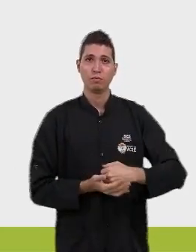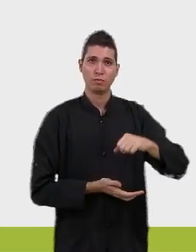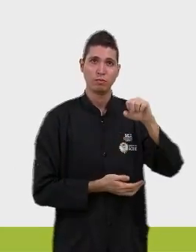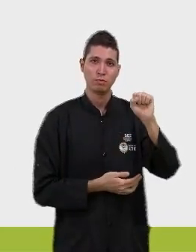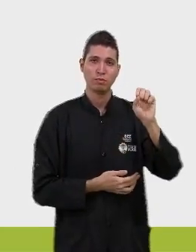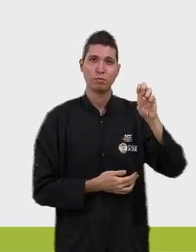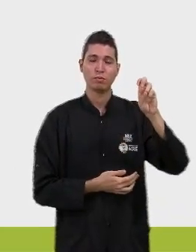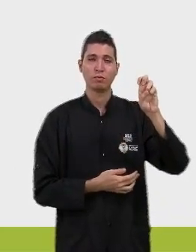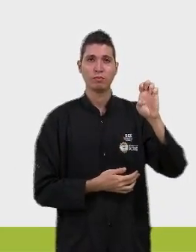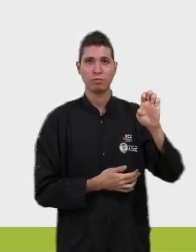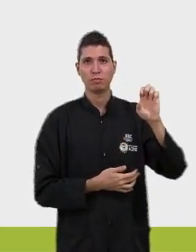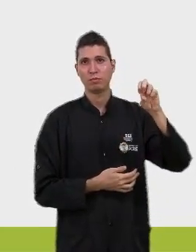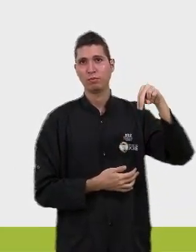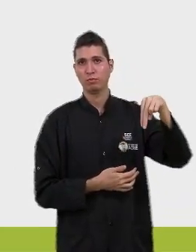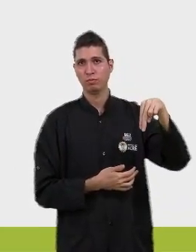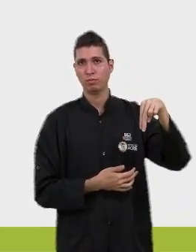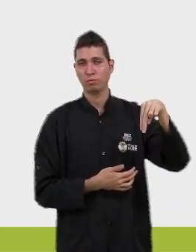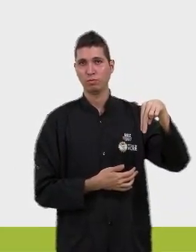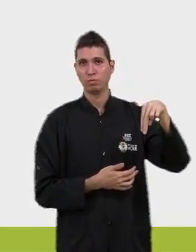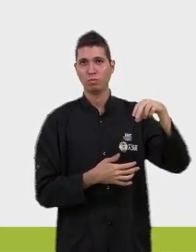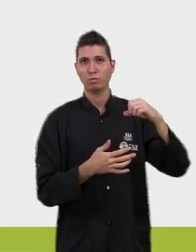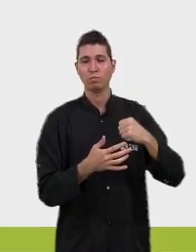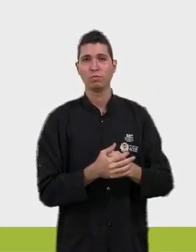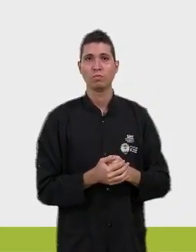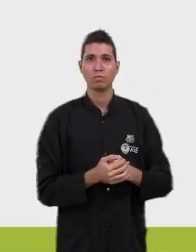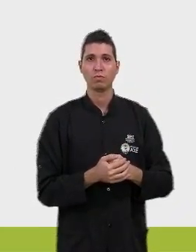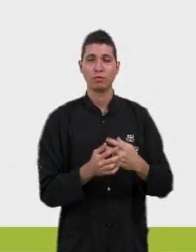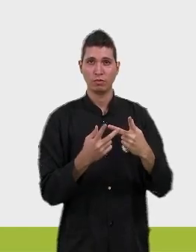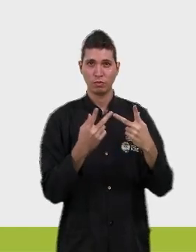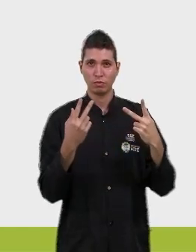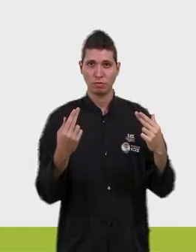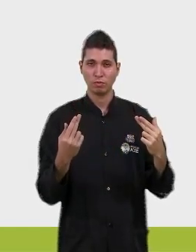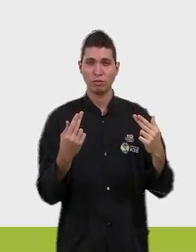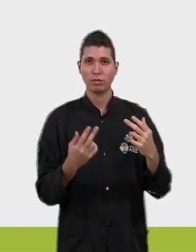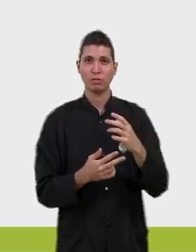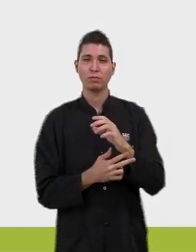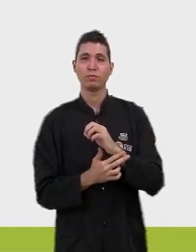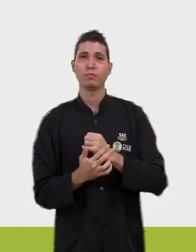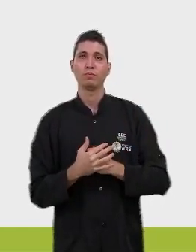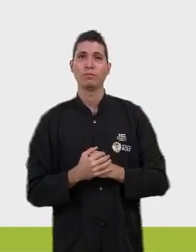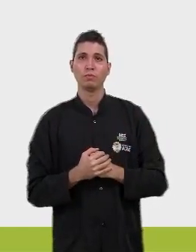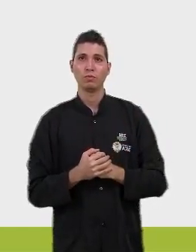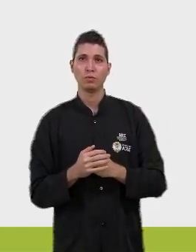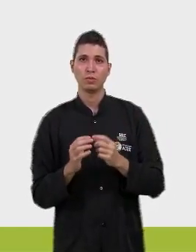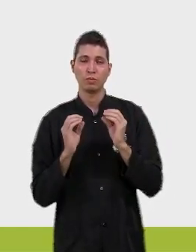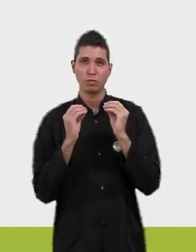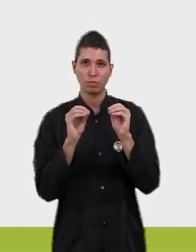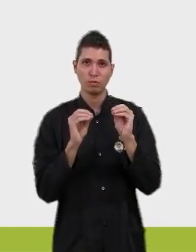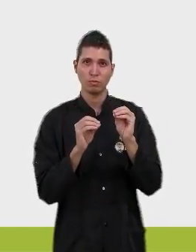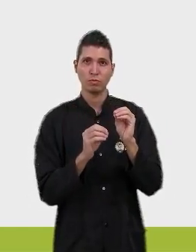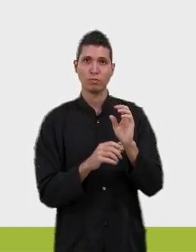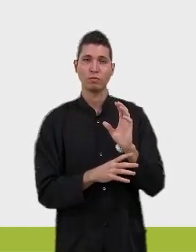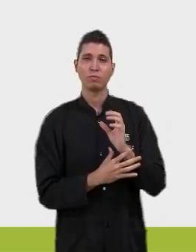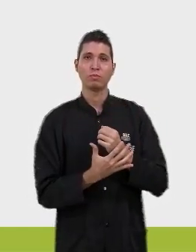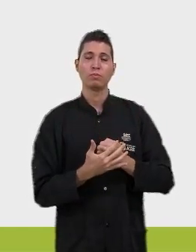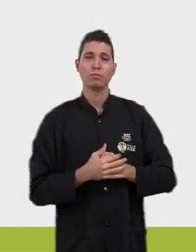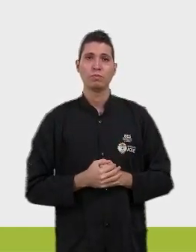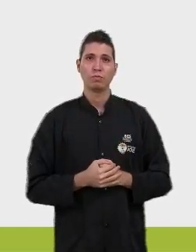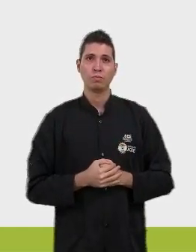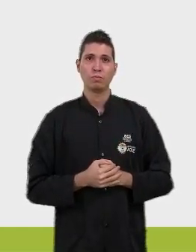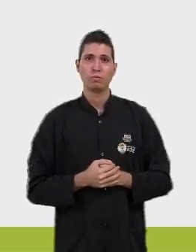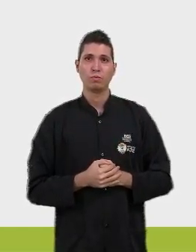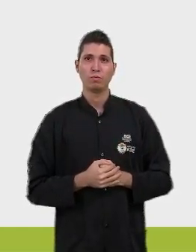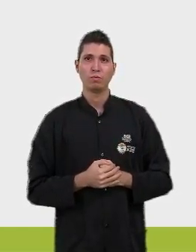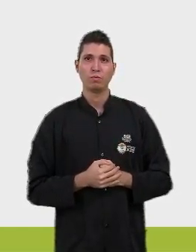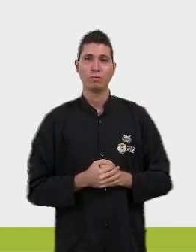do 2π menos t igual ao seno do t. Eu coloco um sinal de menos aqui na frente do seno de t.